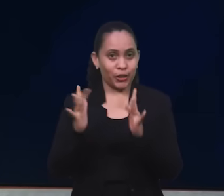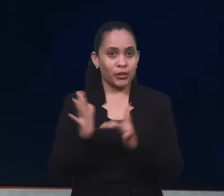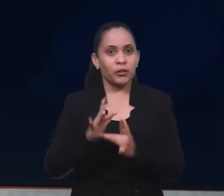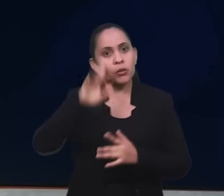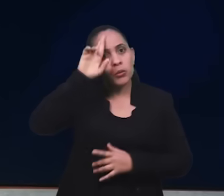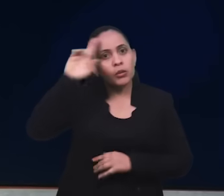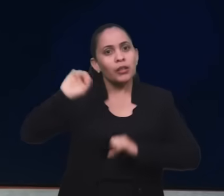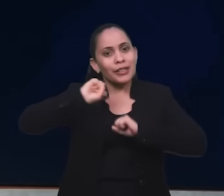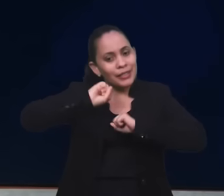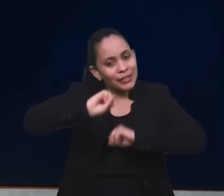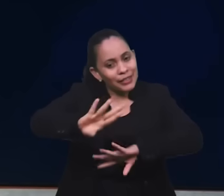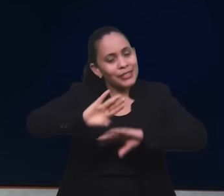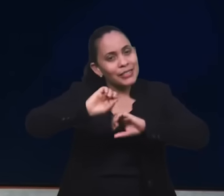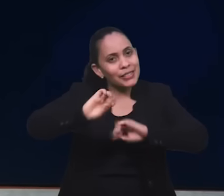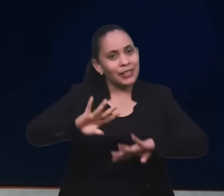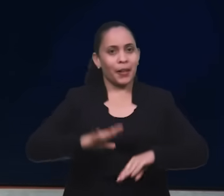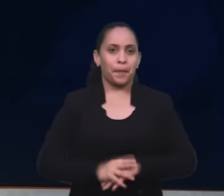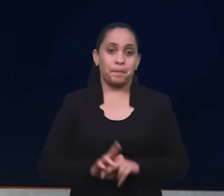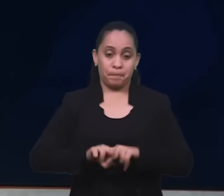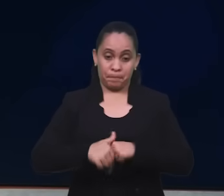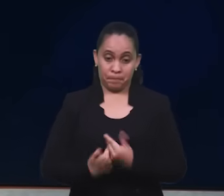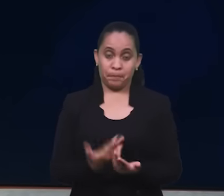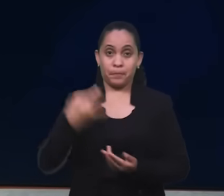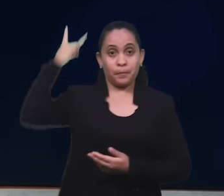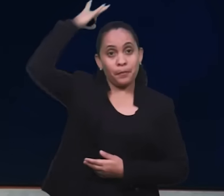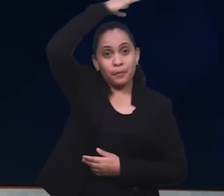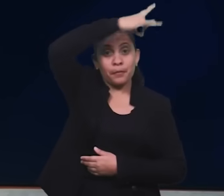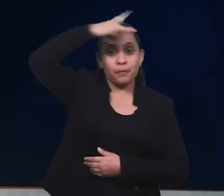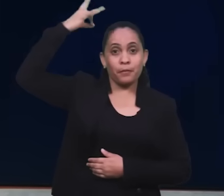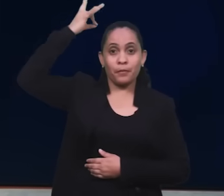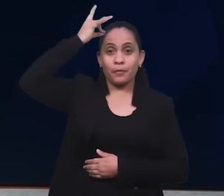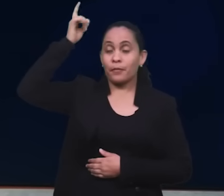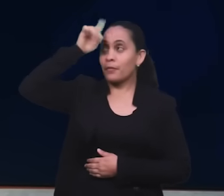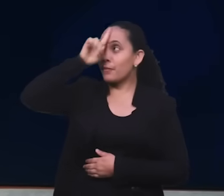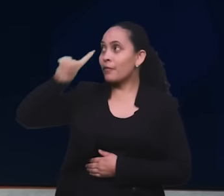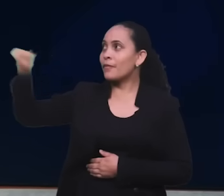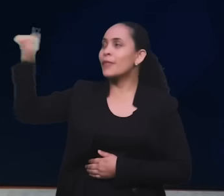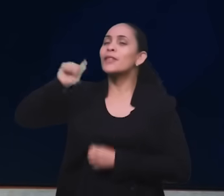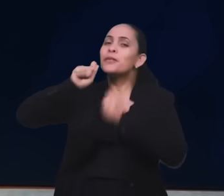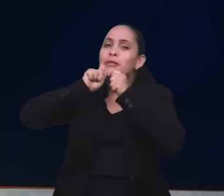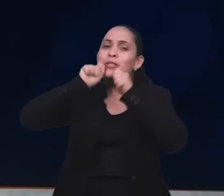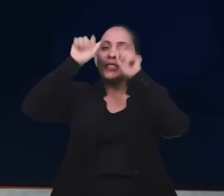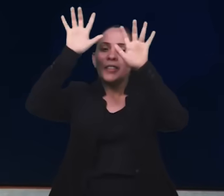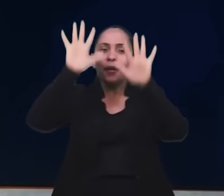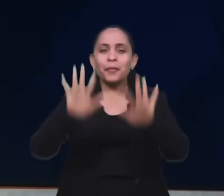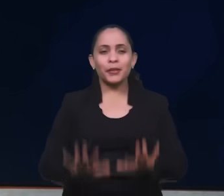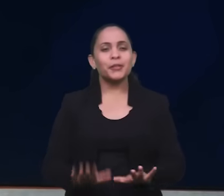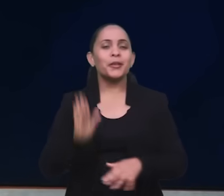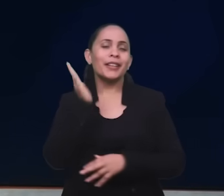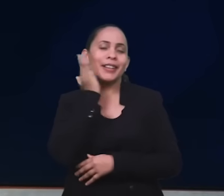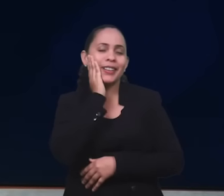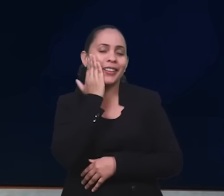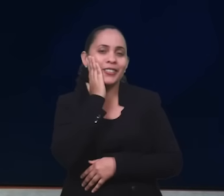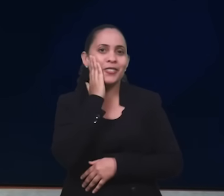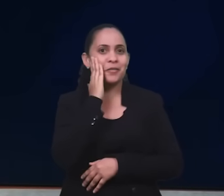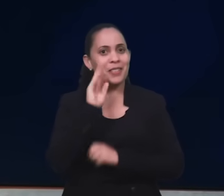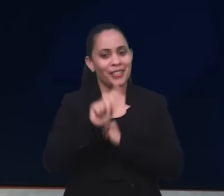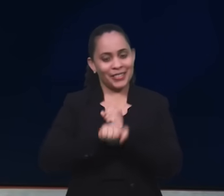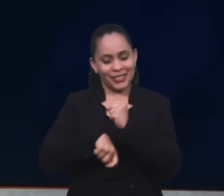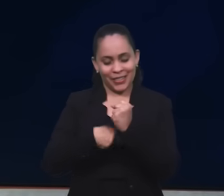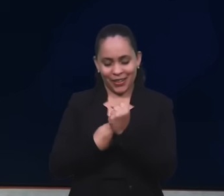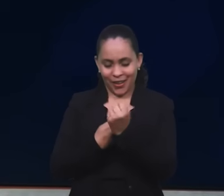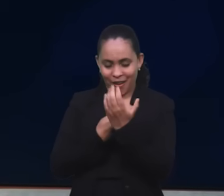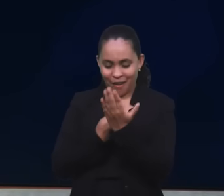te ensinando, porque através do Espírito Santo de Deus o Senhor nos dá o conhecimento dos seus mistérios